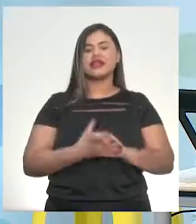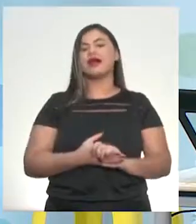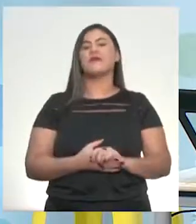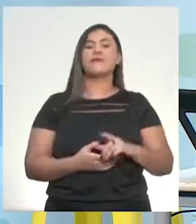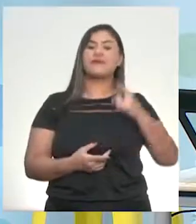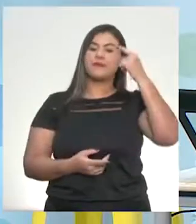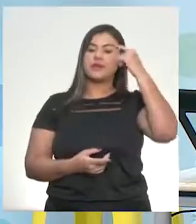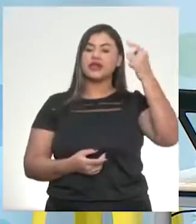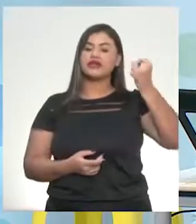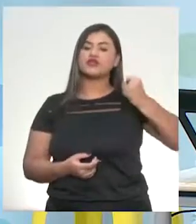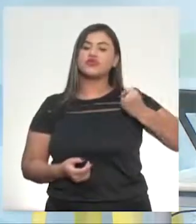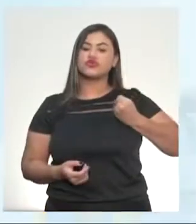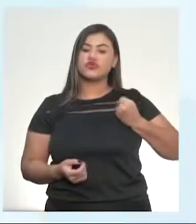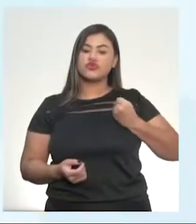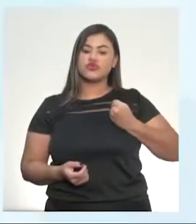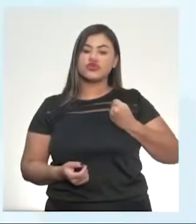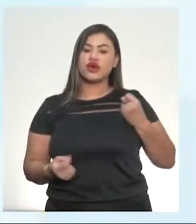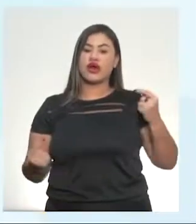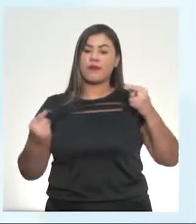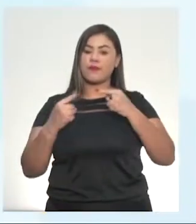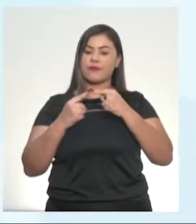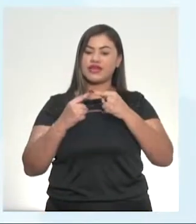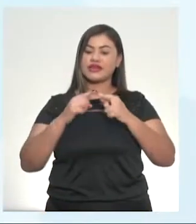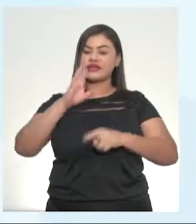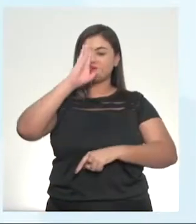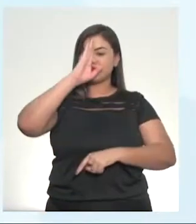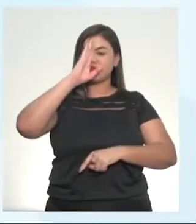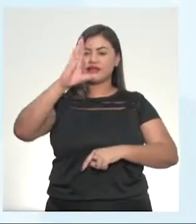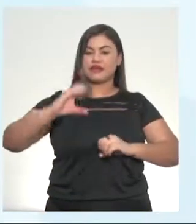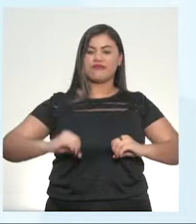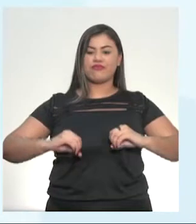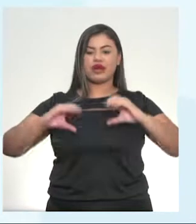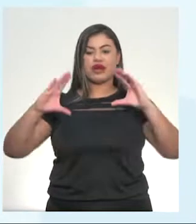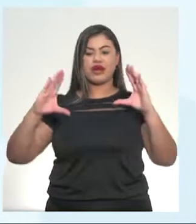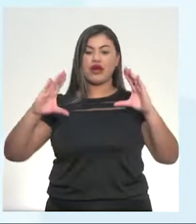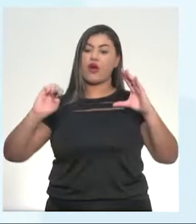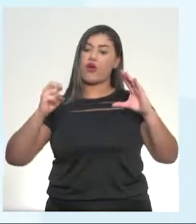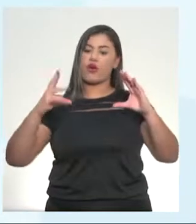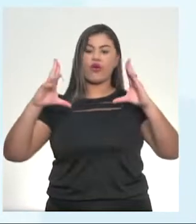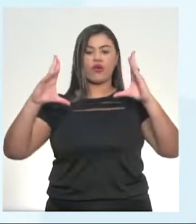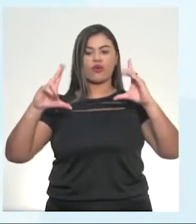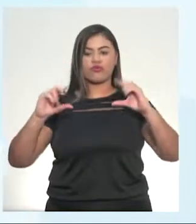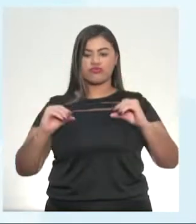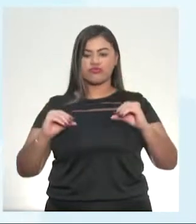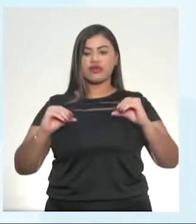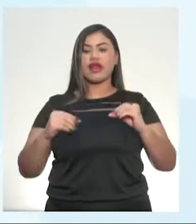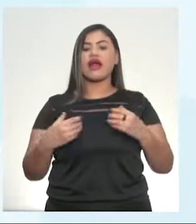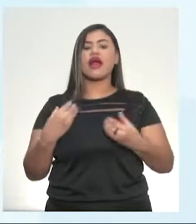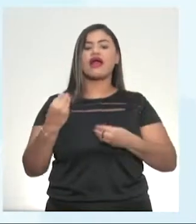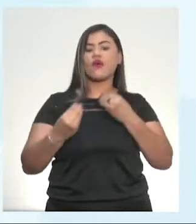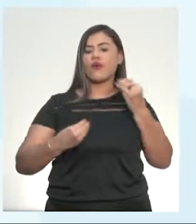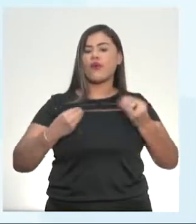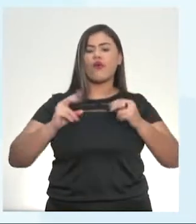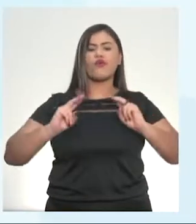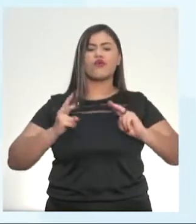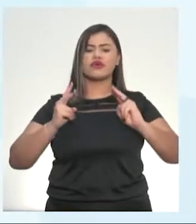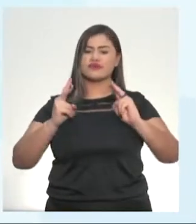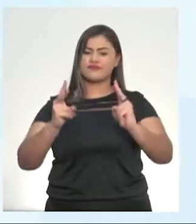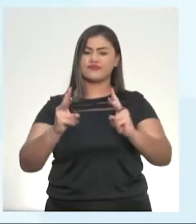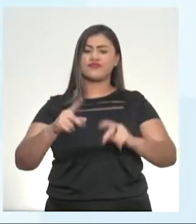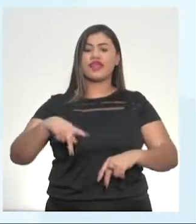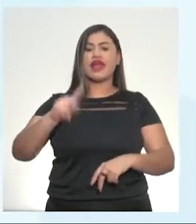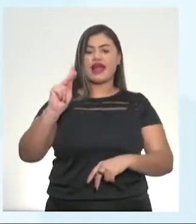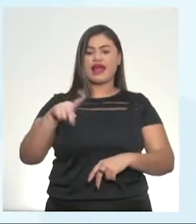duas grandezas que são diretamente proporcionais, a constante de proporcionalidade, que é o